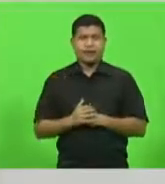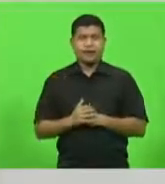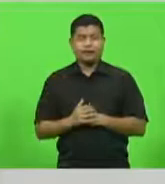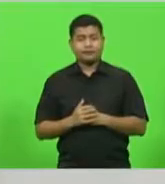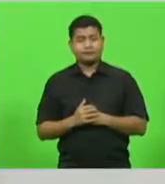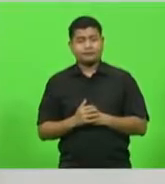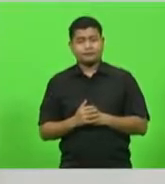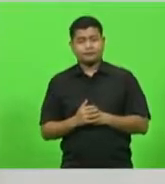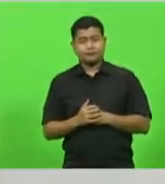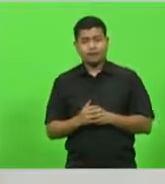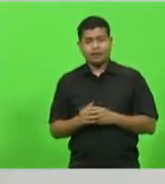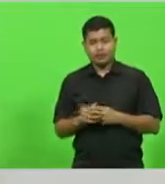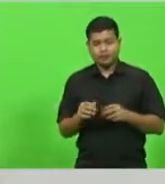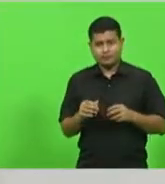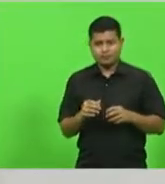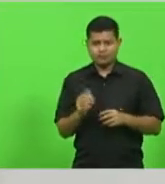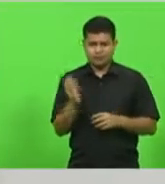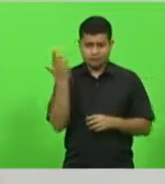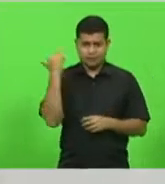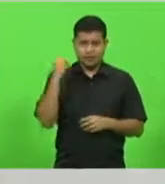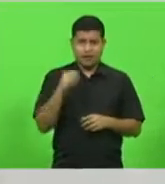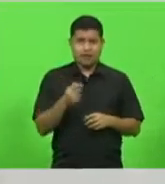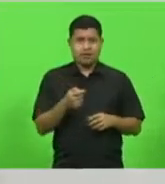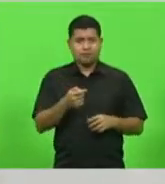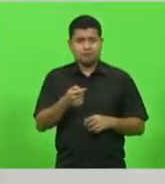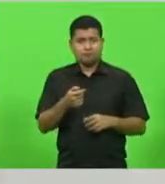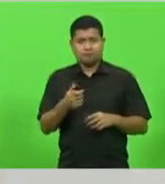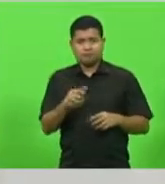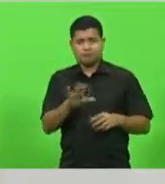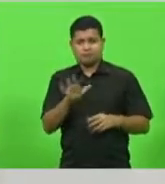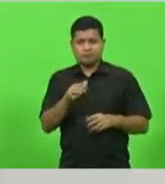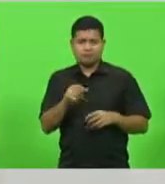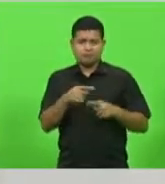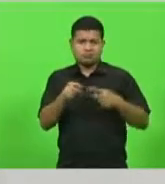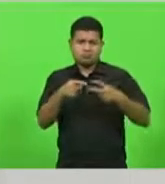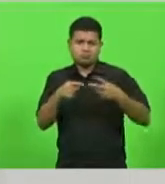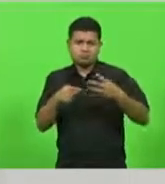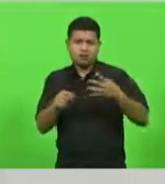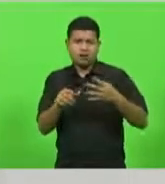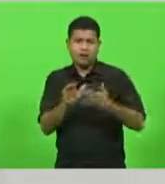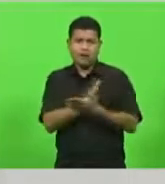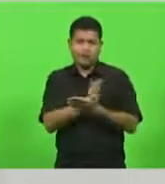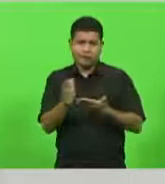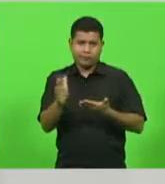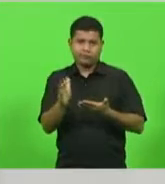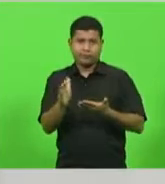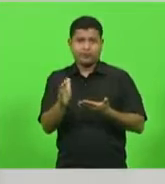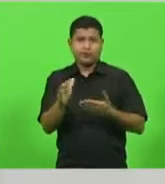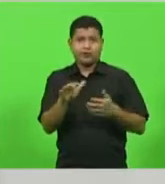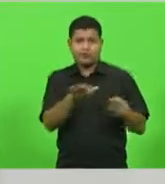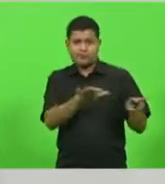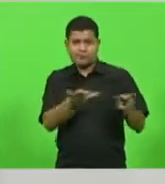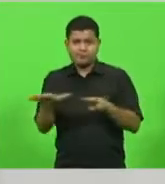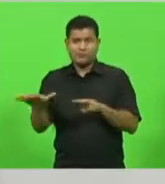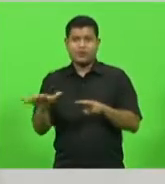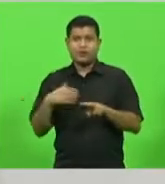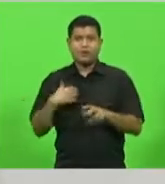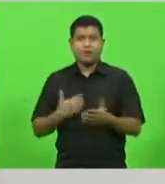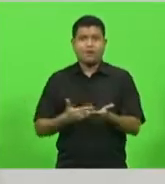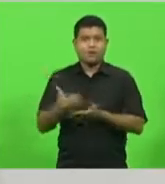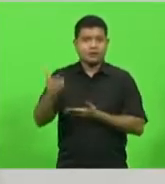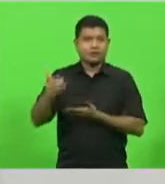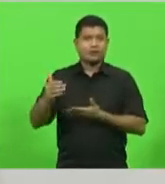Poucas semanas ainda haviam se passado quando as incertezas sobressaíram. Em pouco